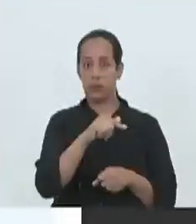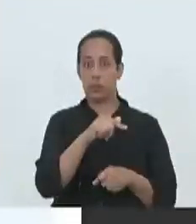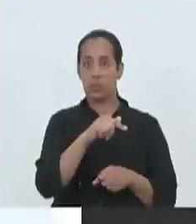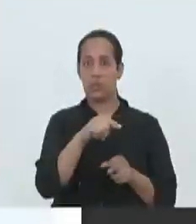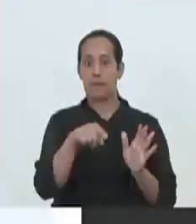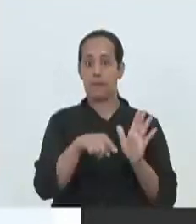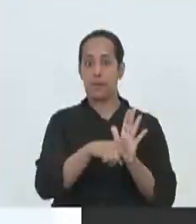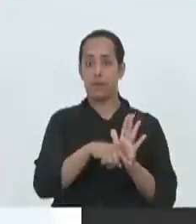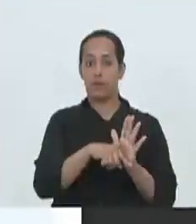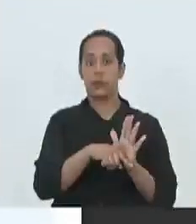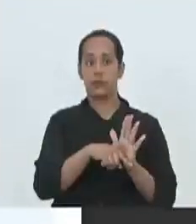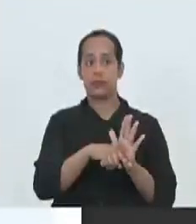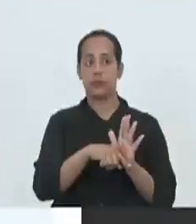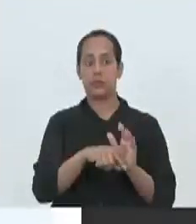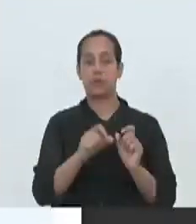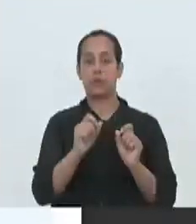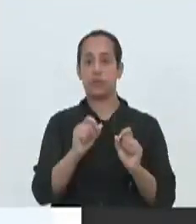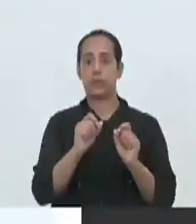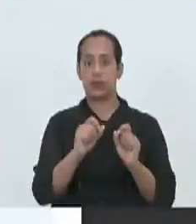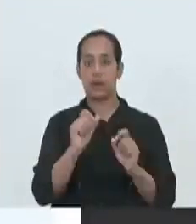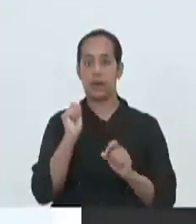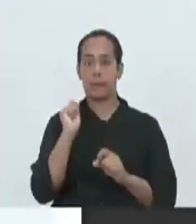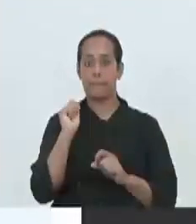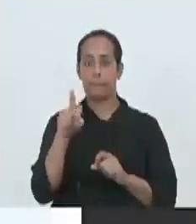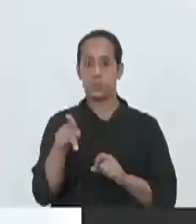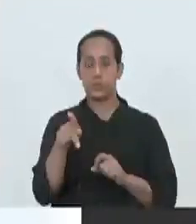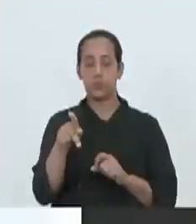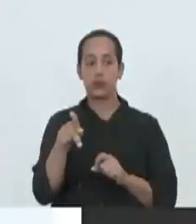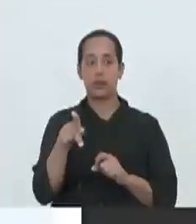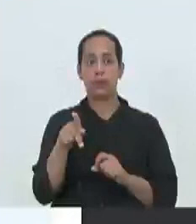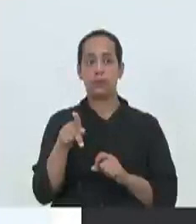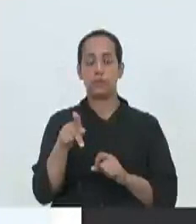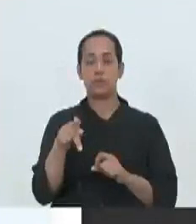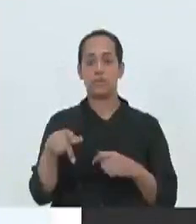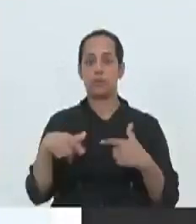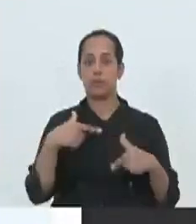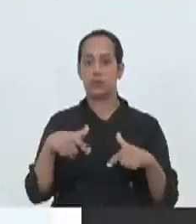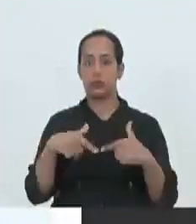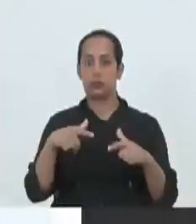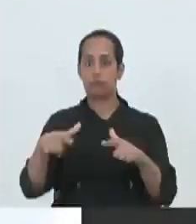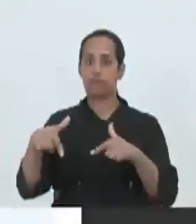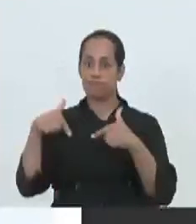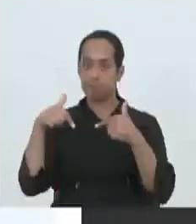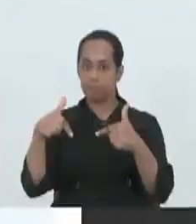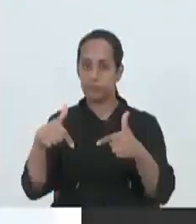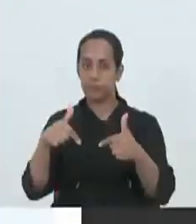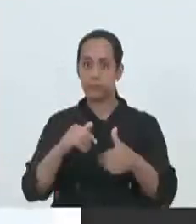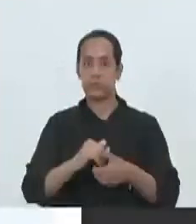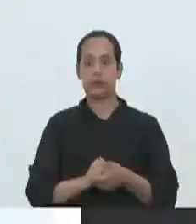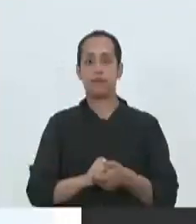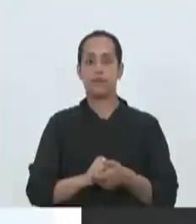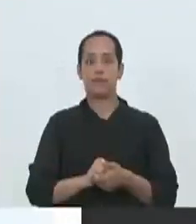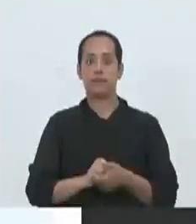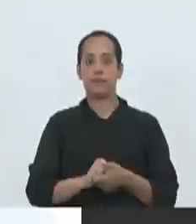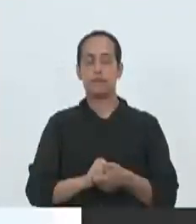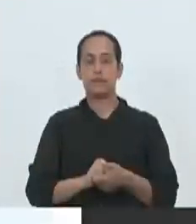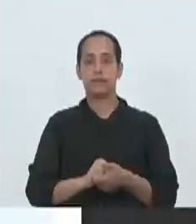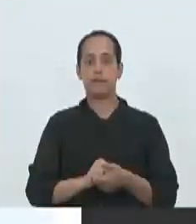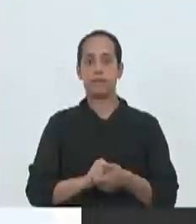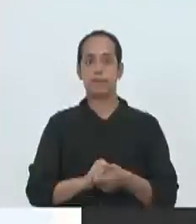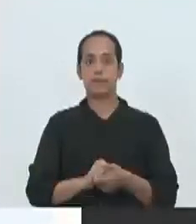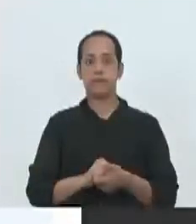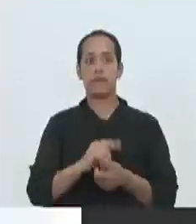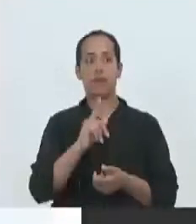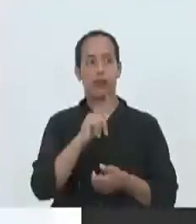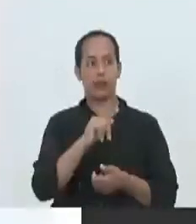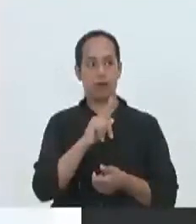Ou seja é um fundo majoritariamente com servidores na ativa isso faz com que ele nesse momento seja um fundo superavitário a